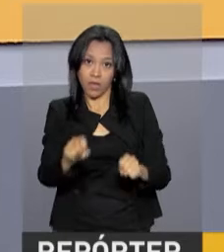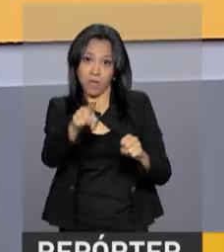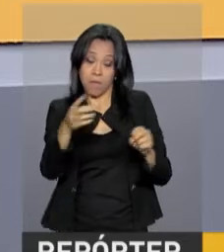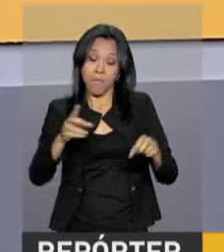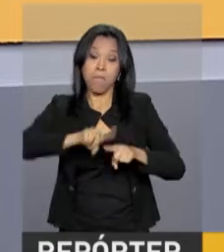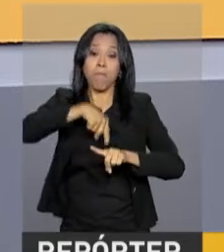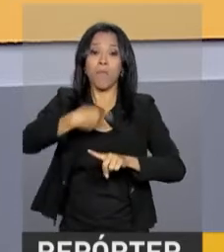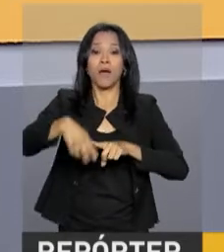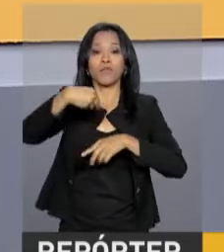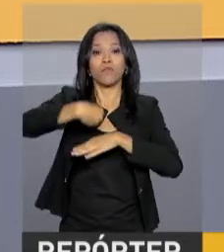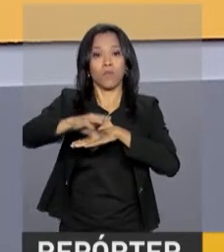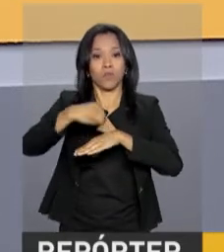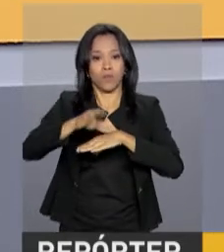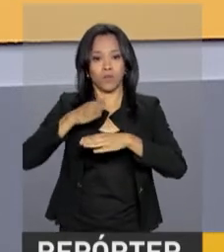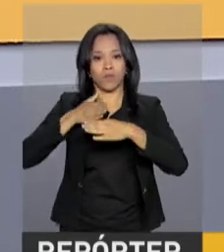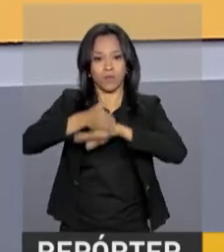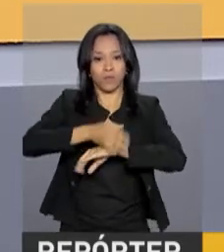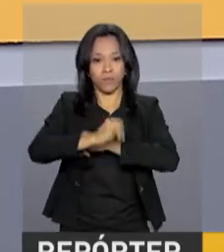s